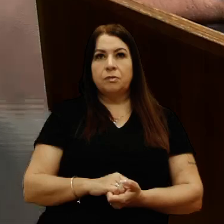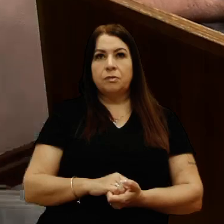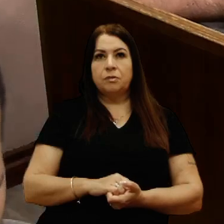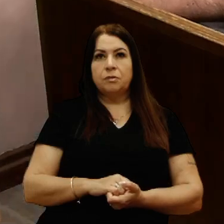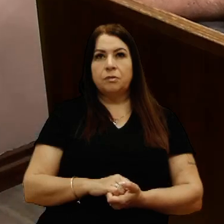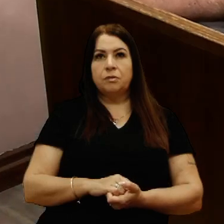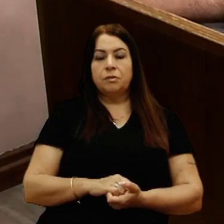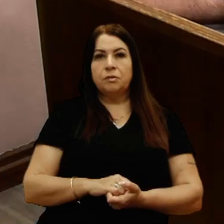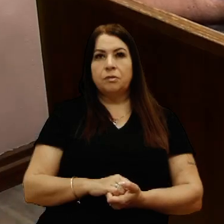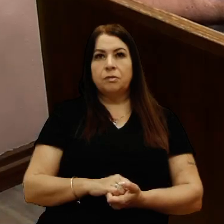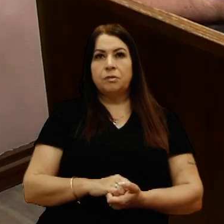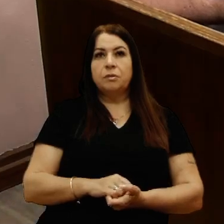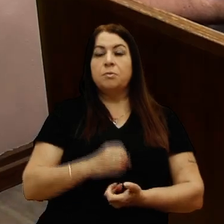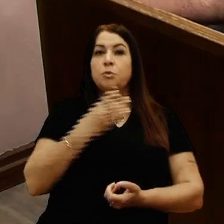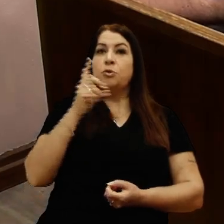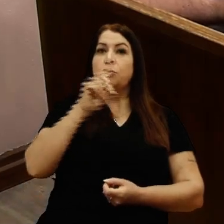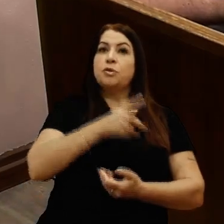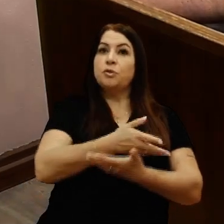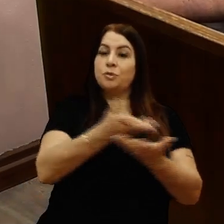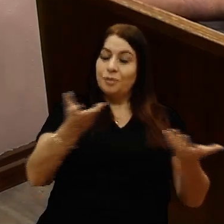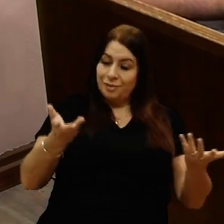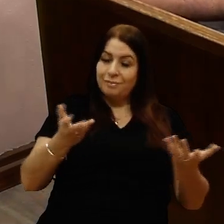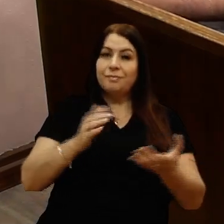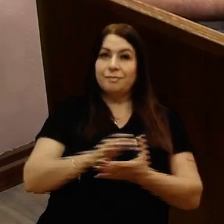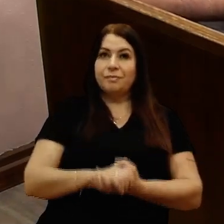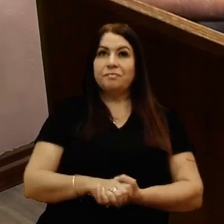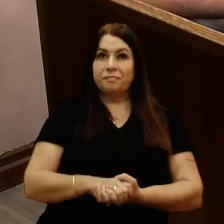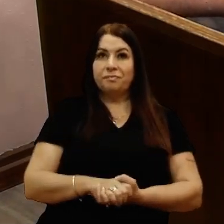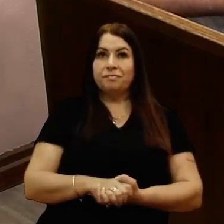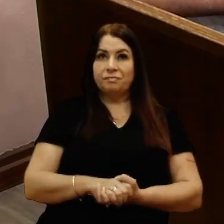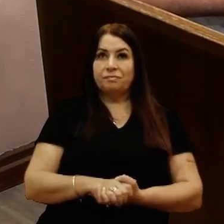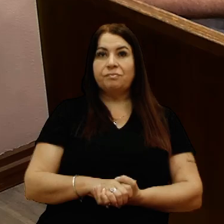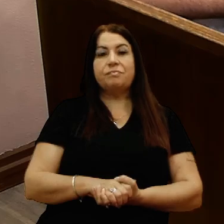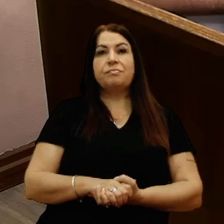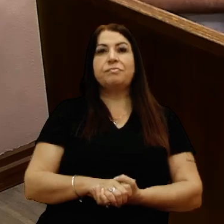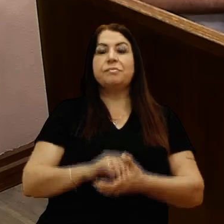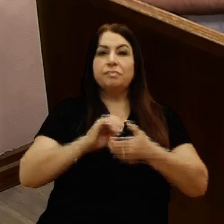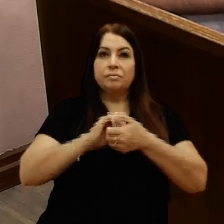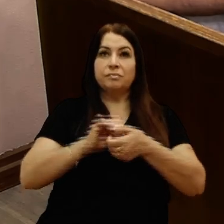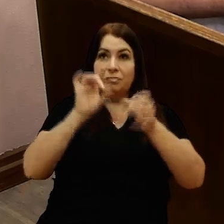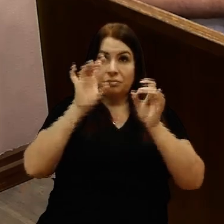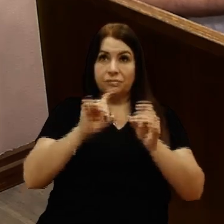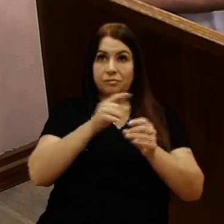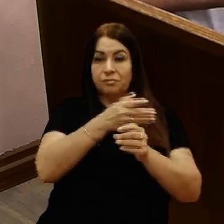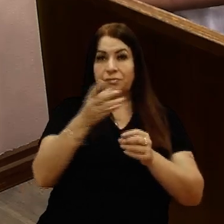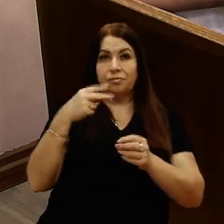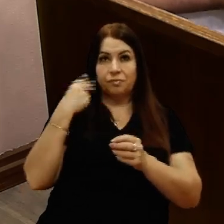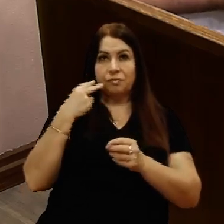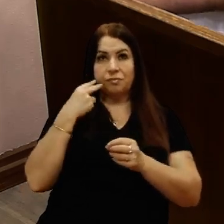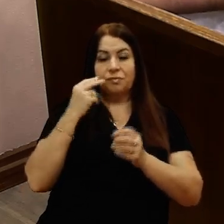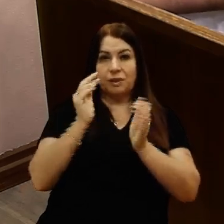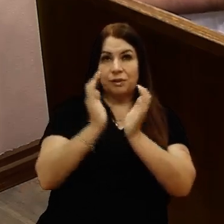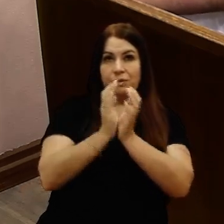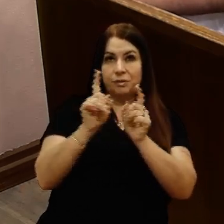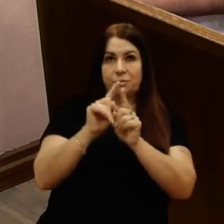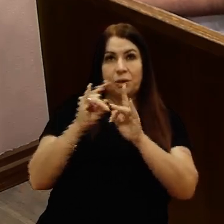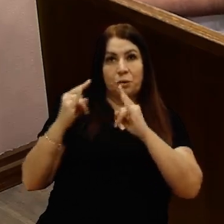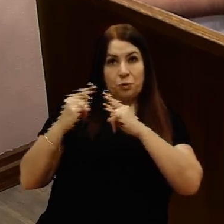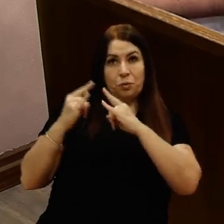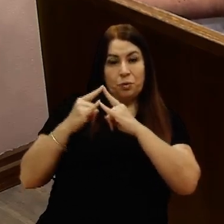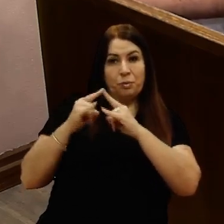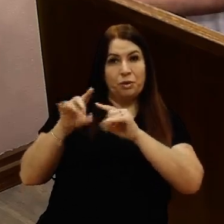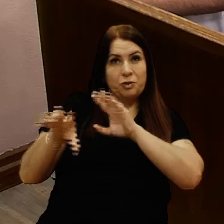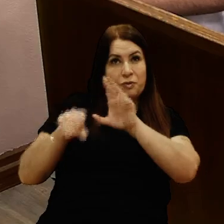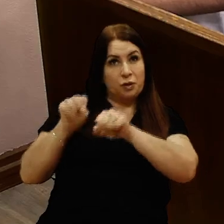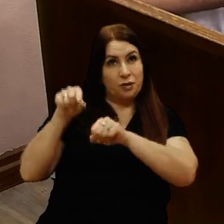Muito bem. Bom dia a todos, então. Gostaria de saudar de maneira especial a todos os vereadores, aos nossos colegas do Clube de Desbravadores que estão